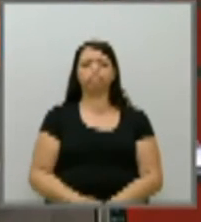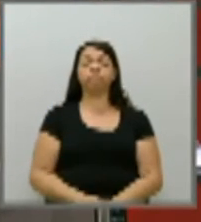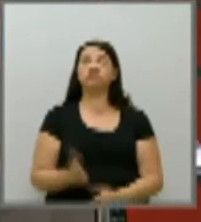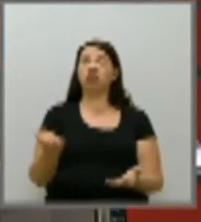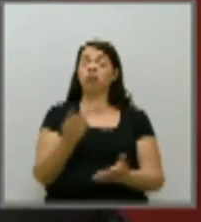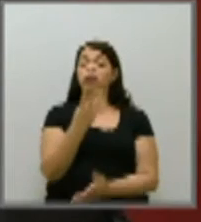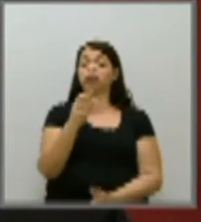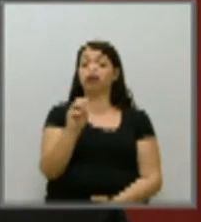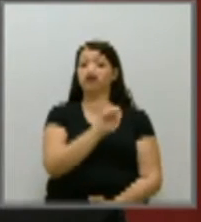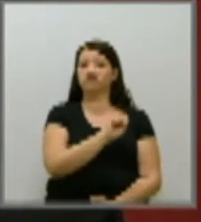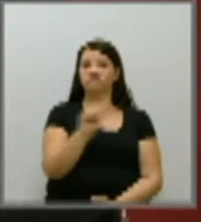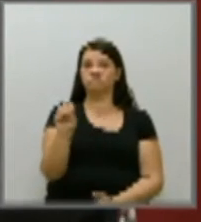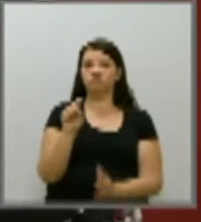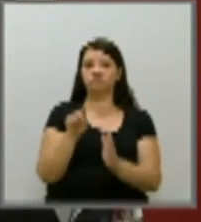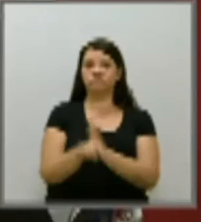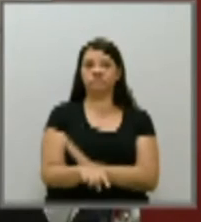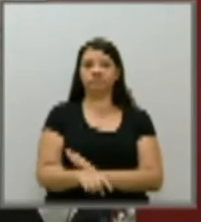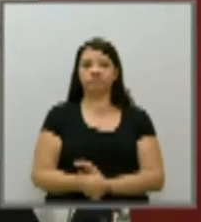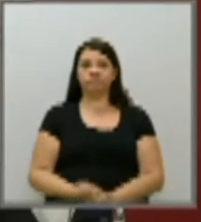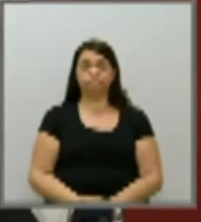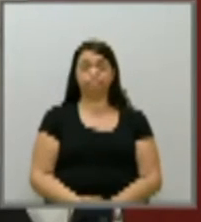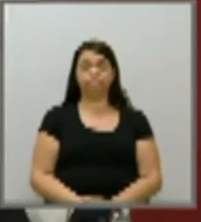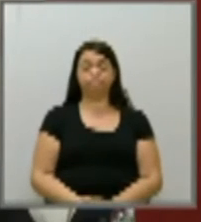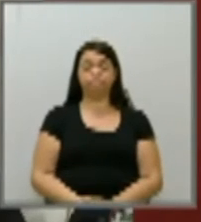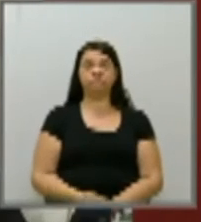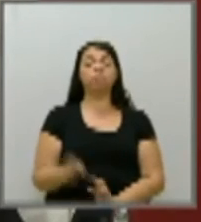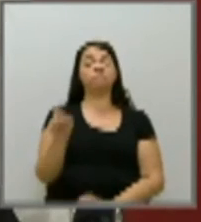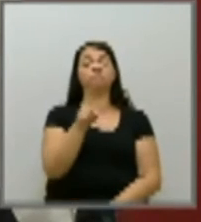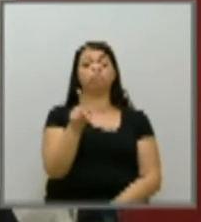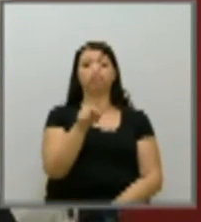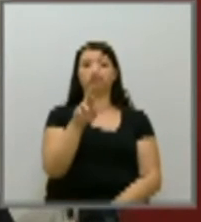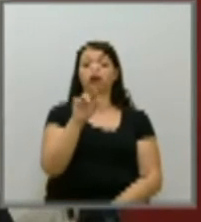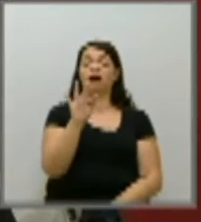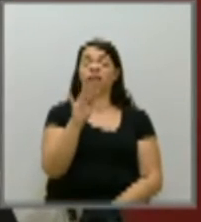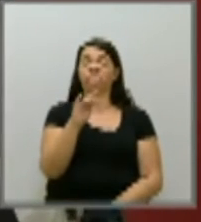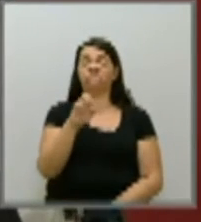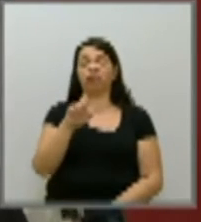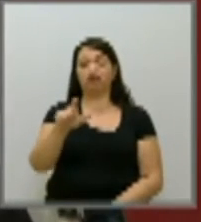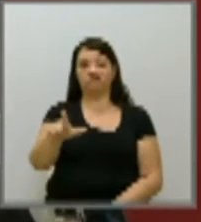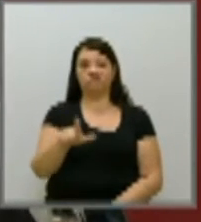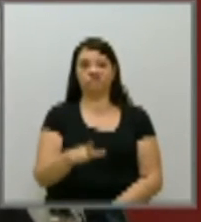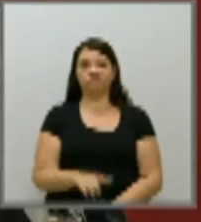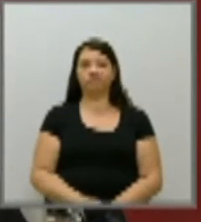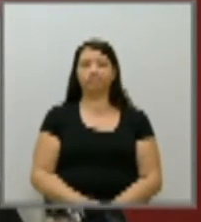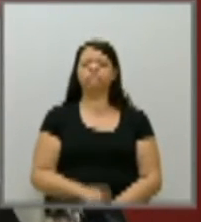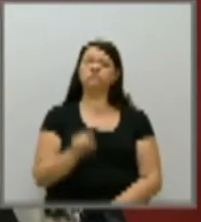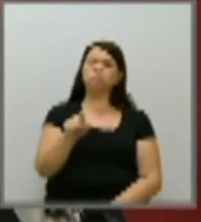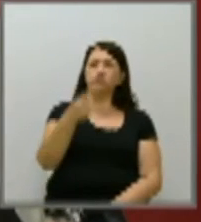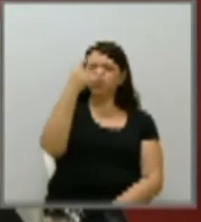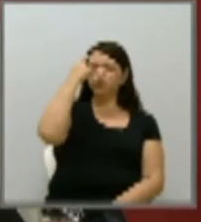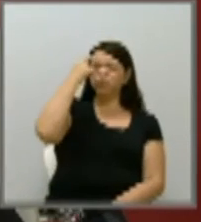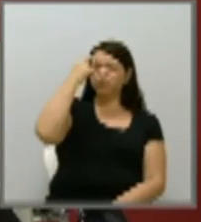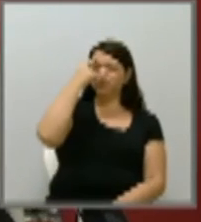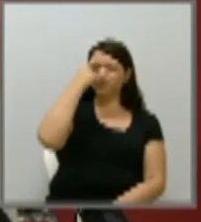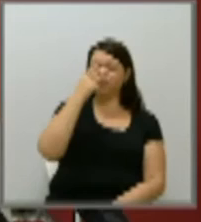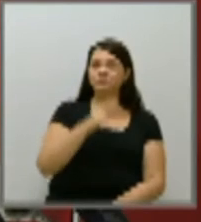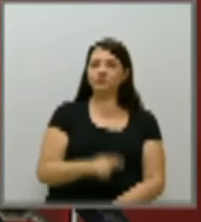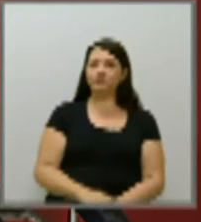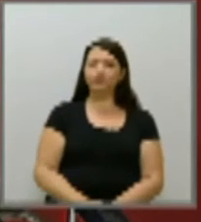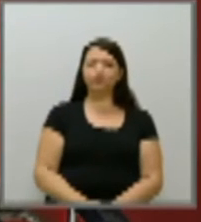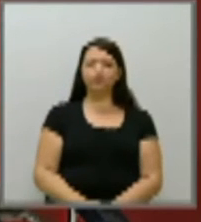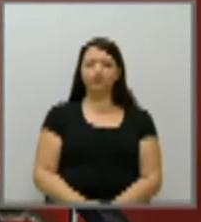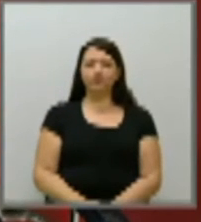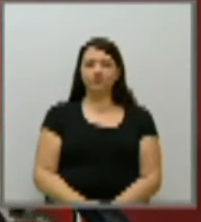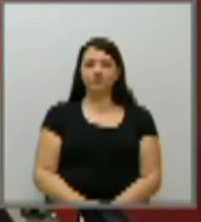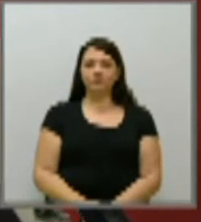Rafael. Rafael. Professor Rafael, o que que tu pensas da